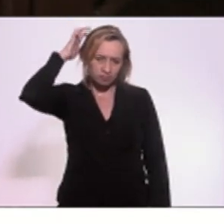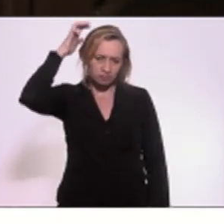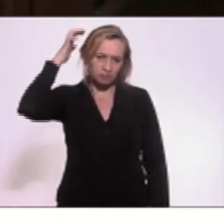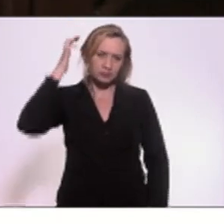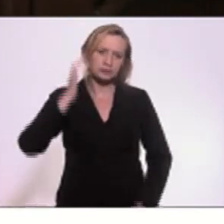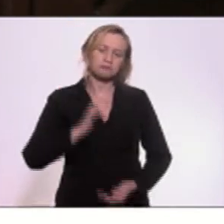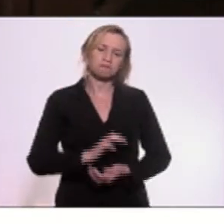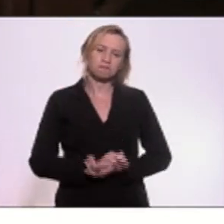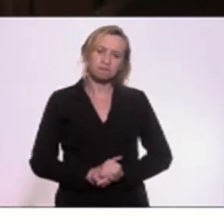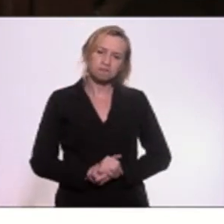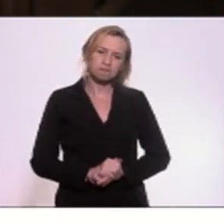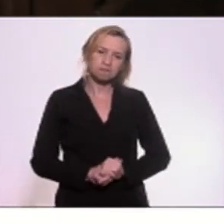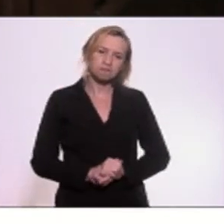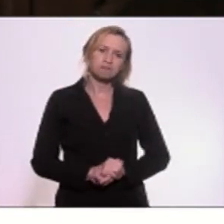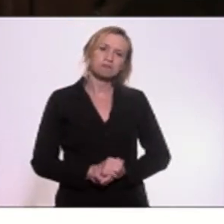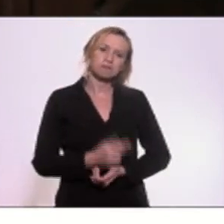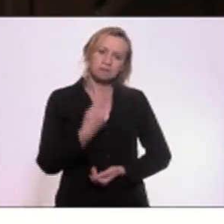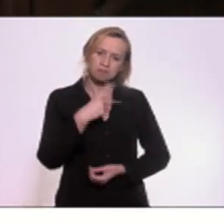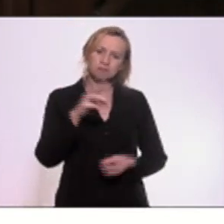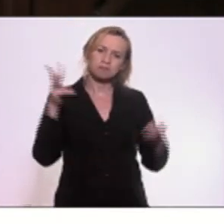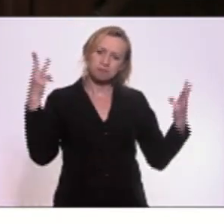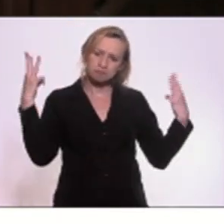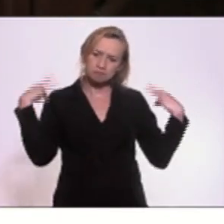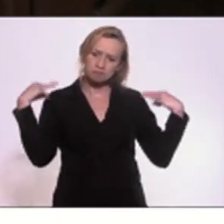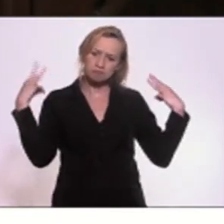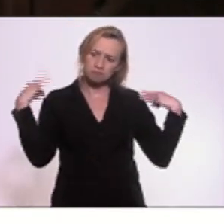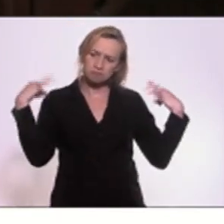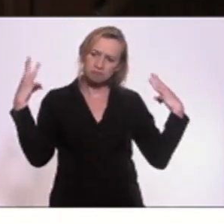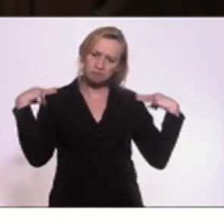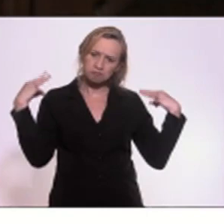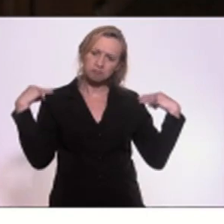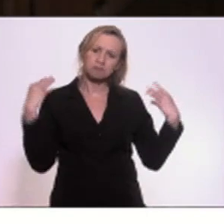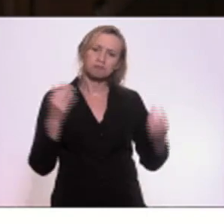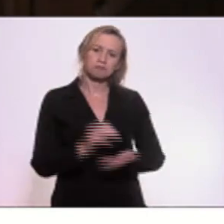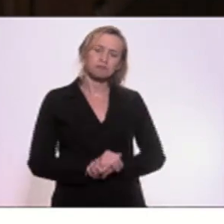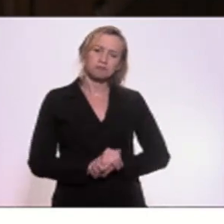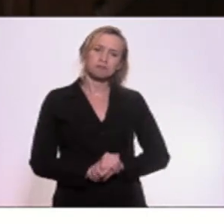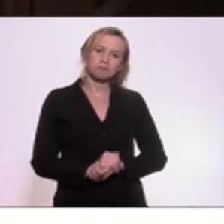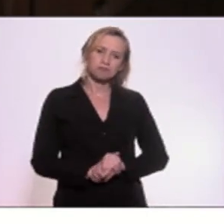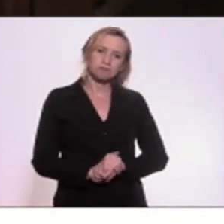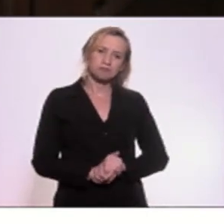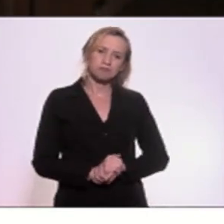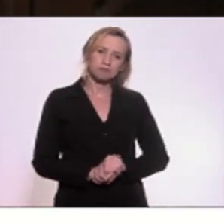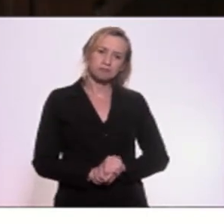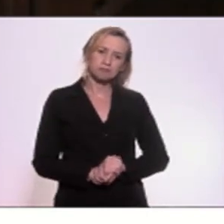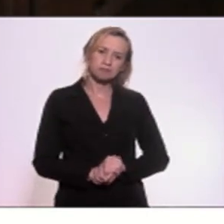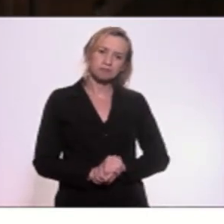Marielle Franco e do companheiro Anderson.